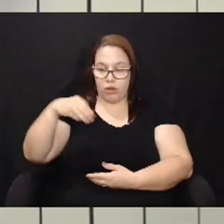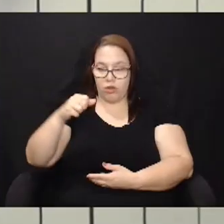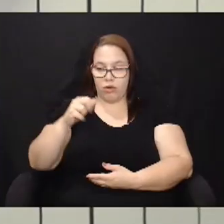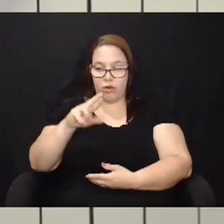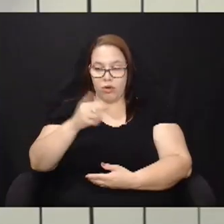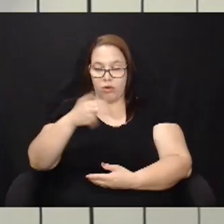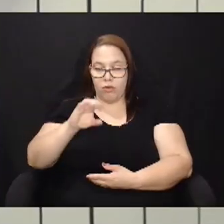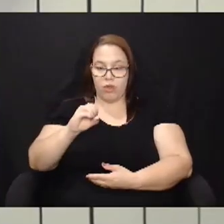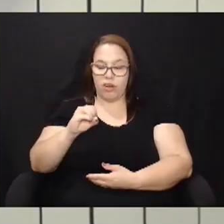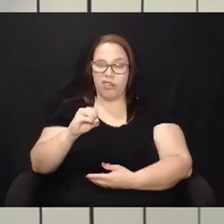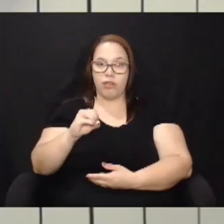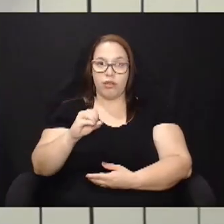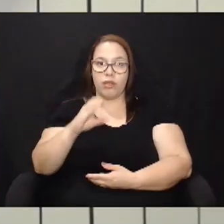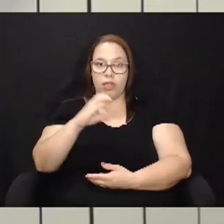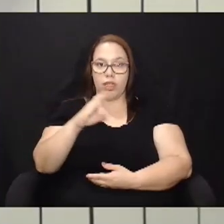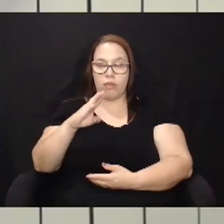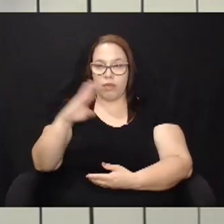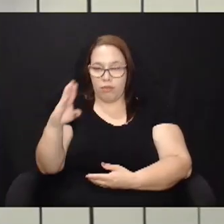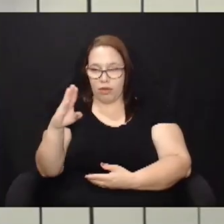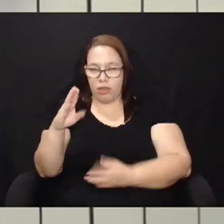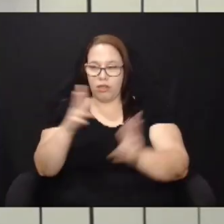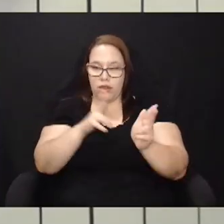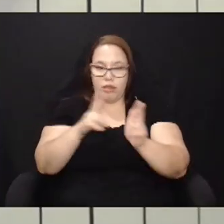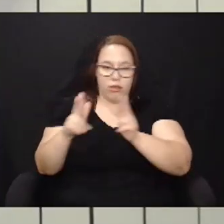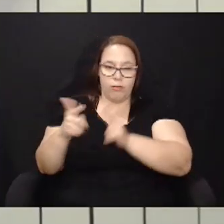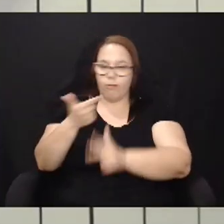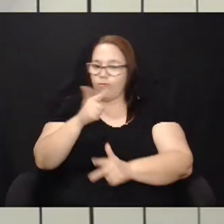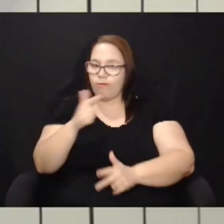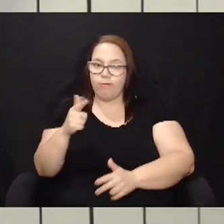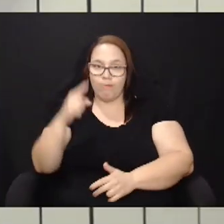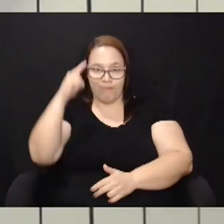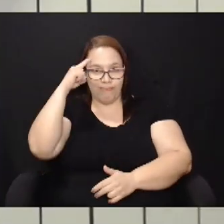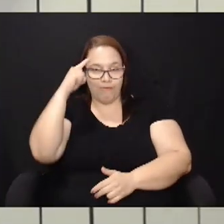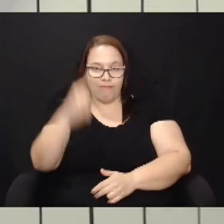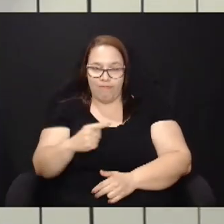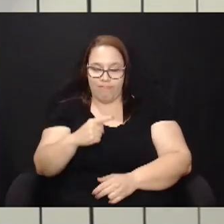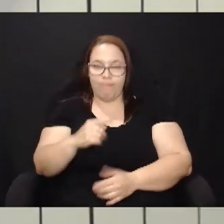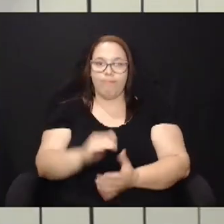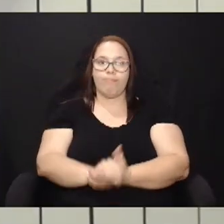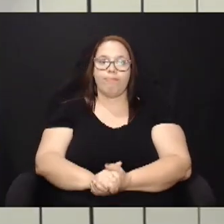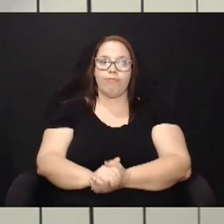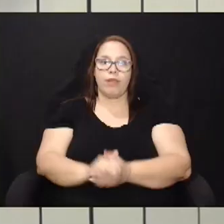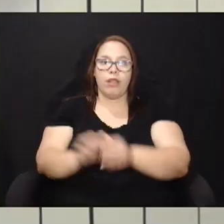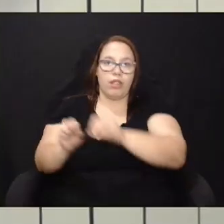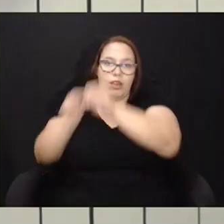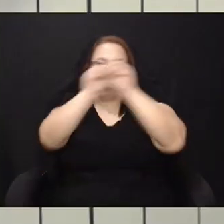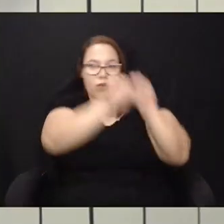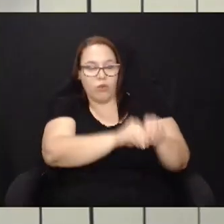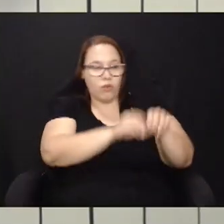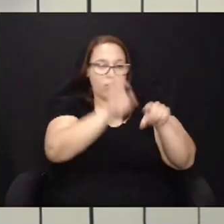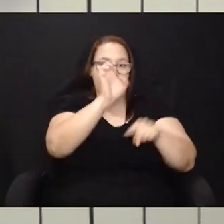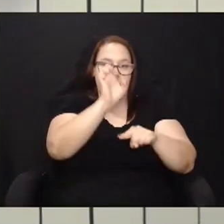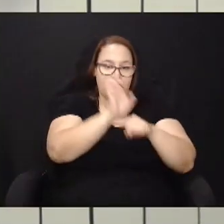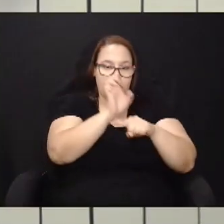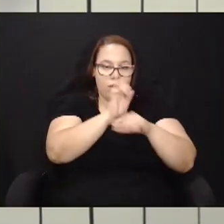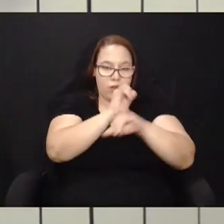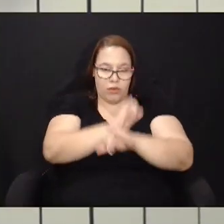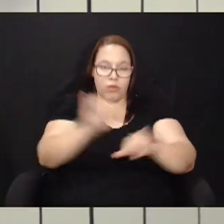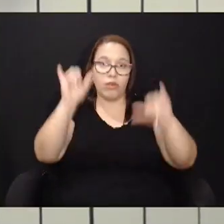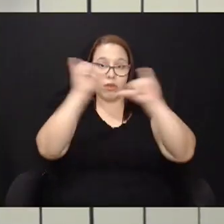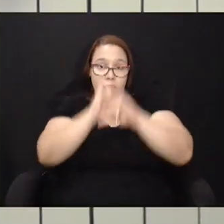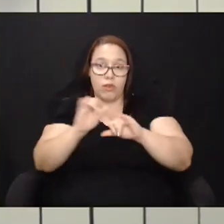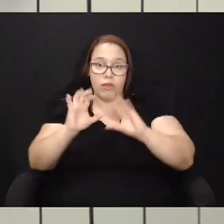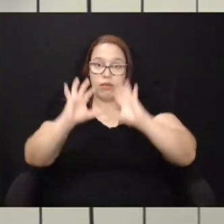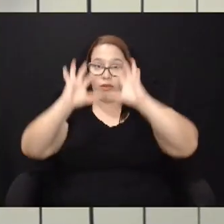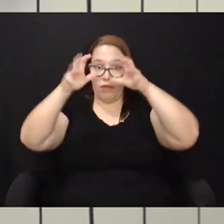vezes partidas que não tem um mandante aí, leva para outro estado, Para poder divulgar o vôlei. Então, Praia Clube